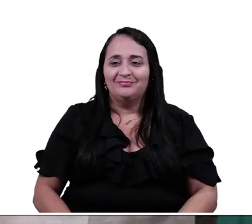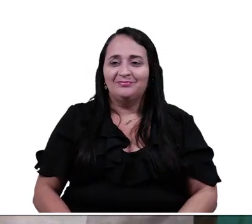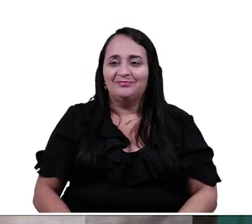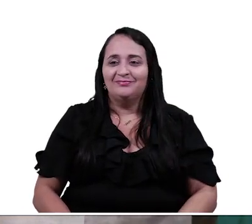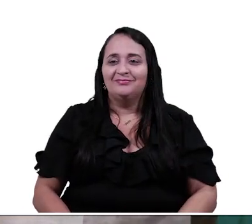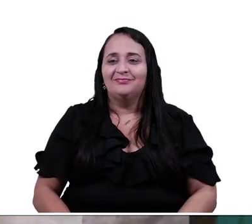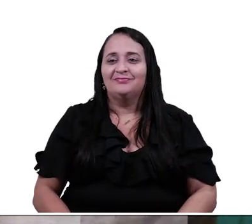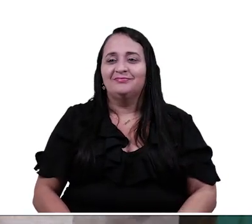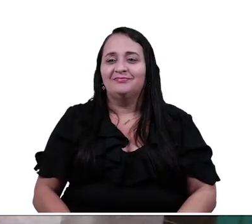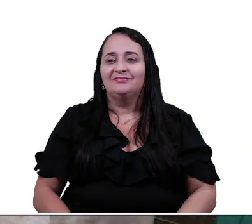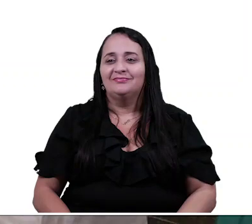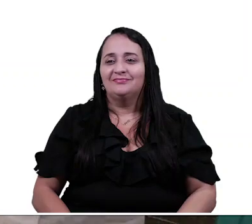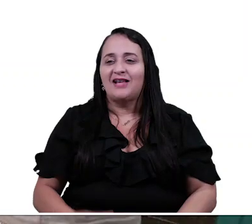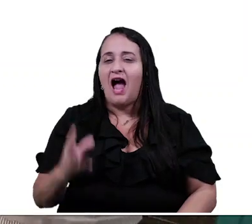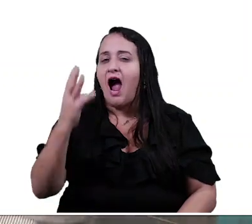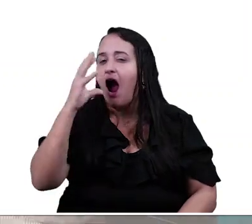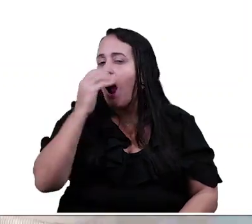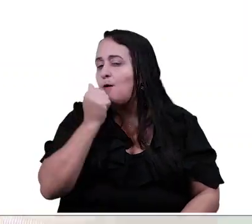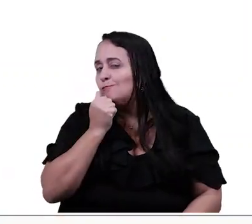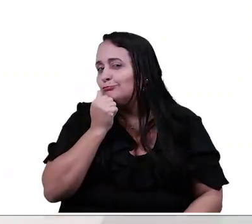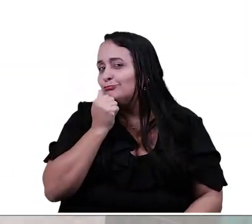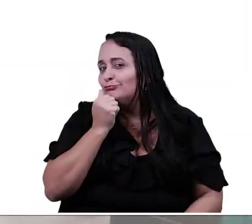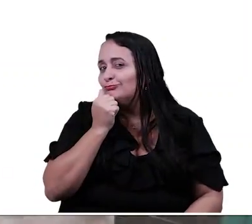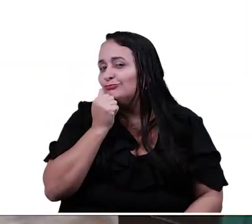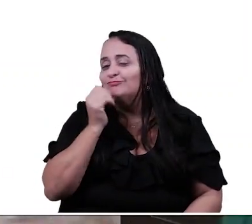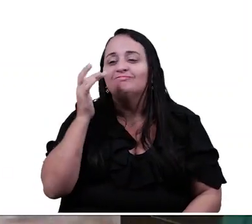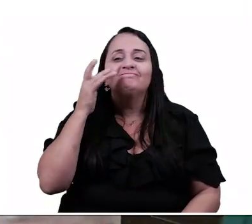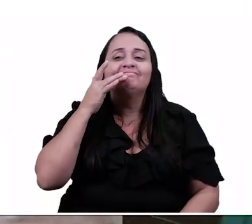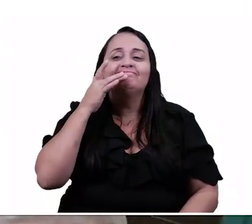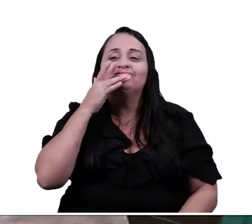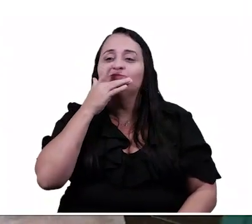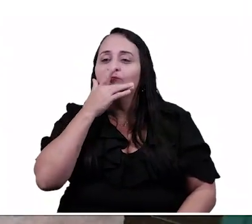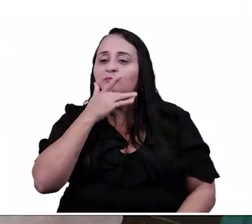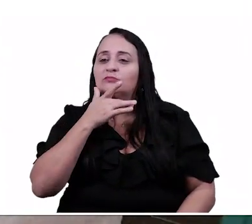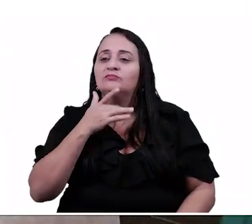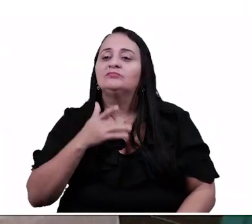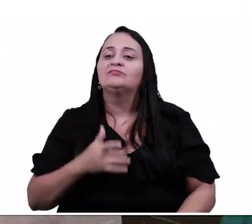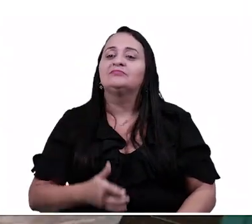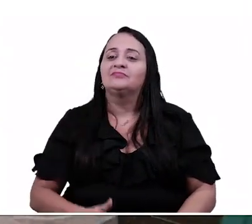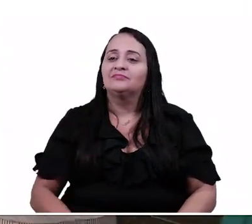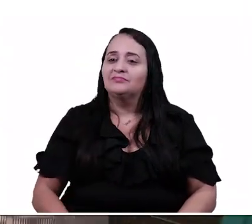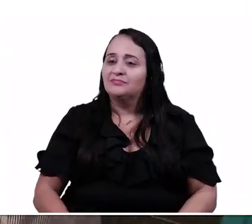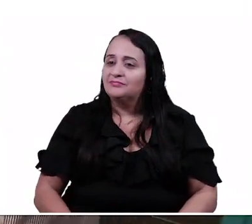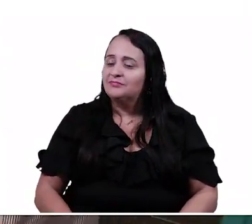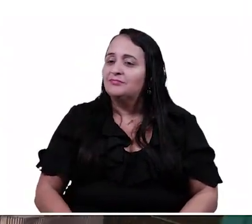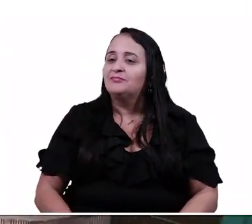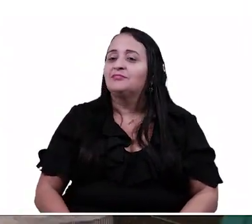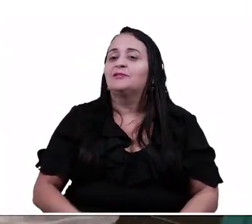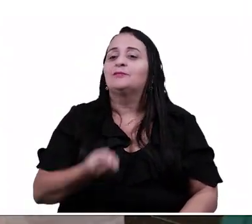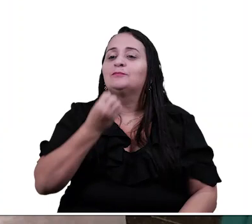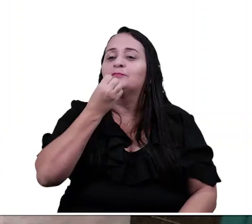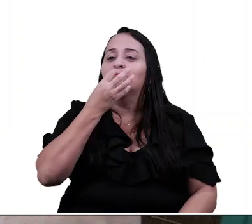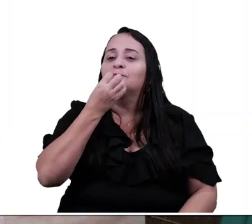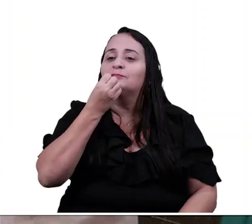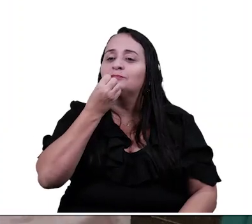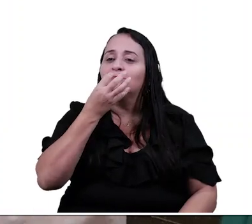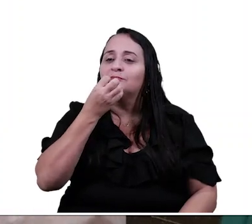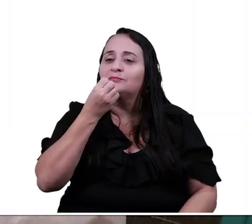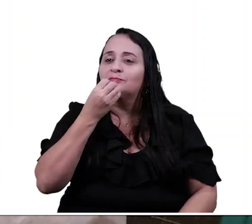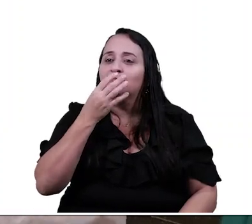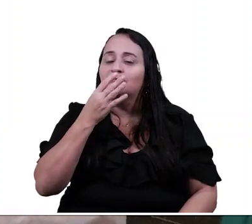lá? Vamos lá. Um, dois, três e... Nham. Mas tava uma delícia, hein? Nossa, muito